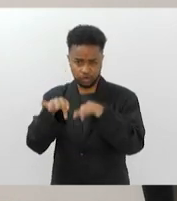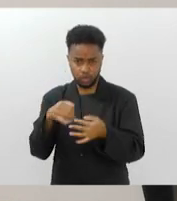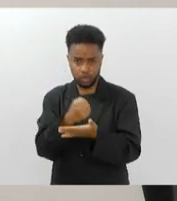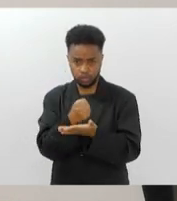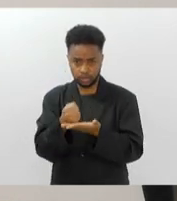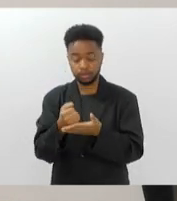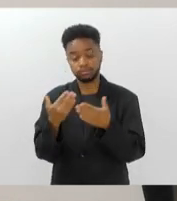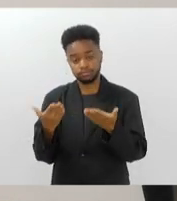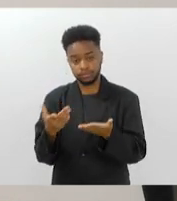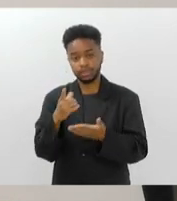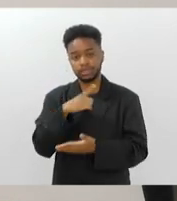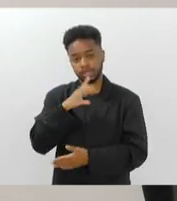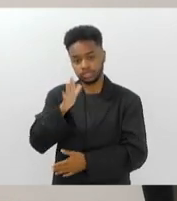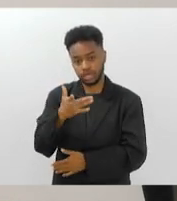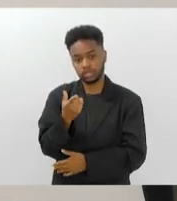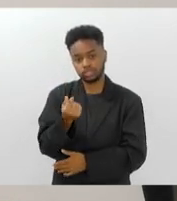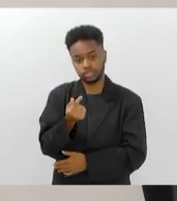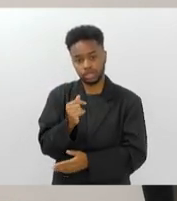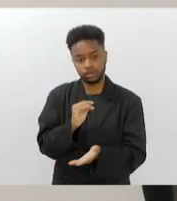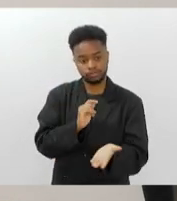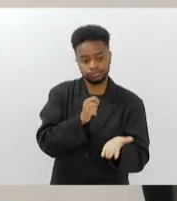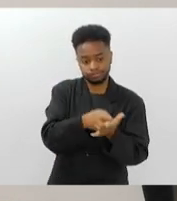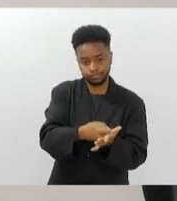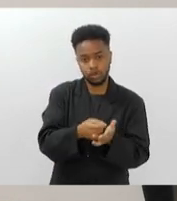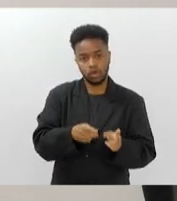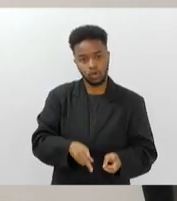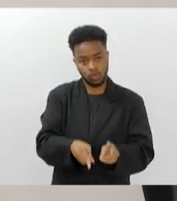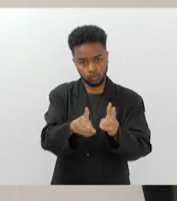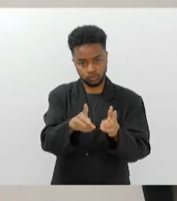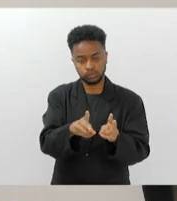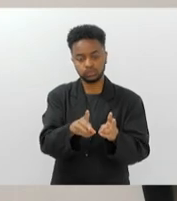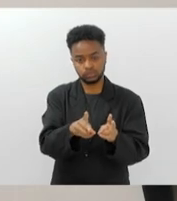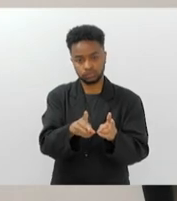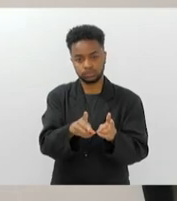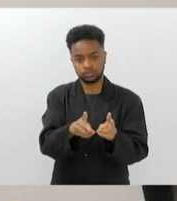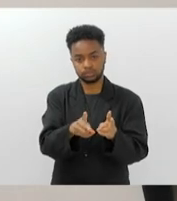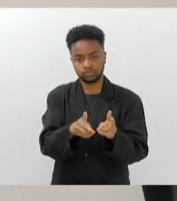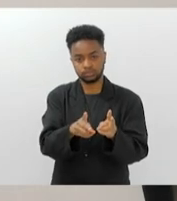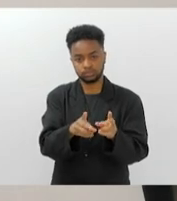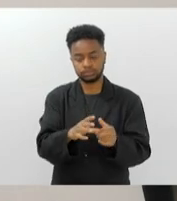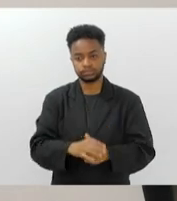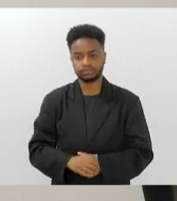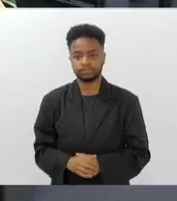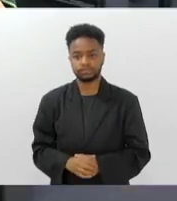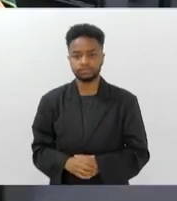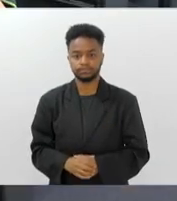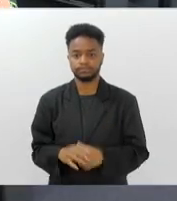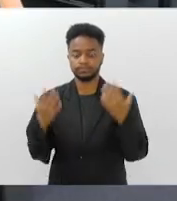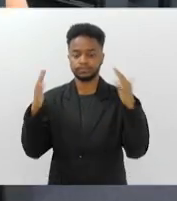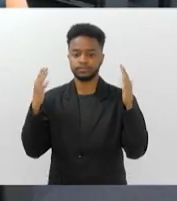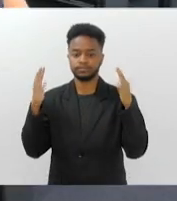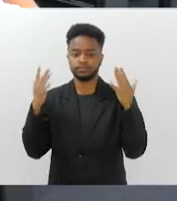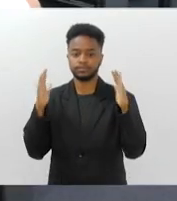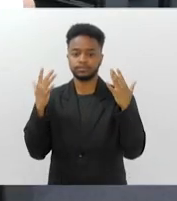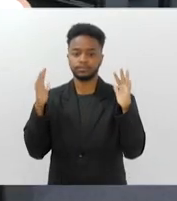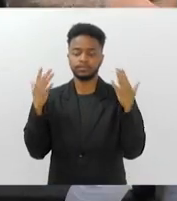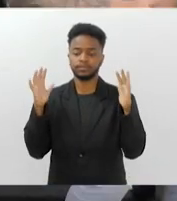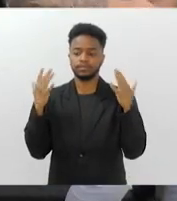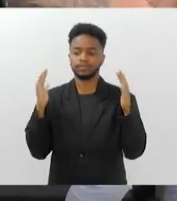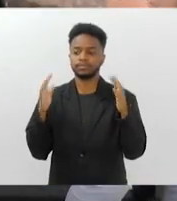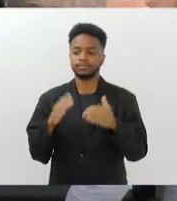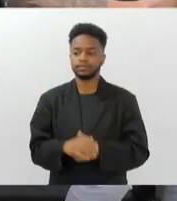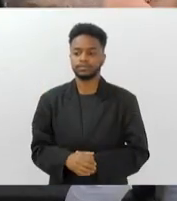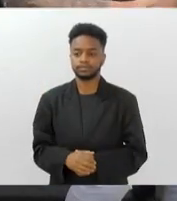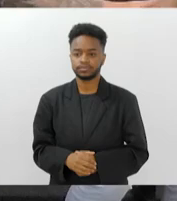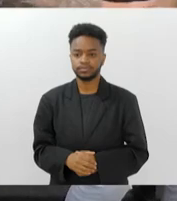então a gente já tem recurso garantido para dar continuidade a esse aí essa ação tá bom